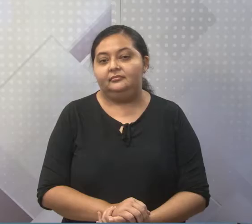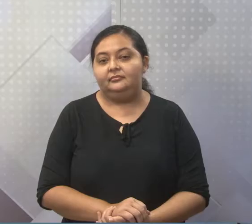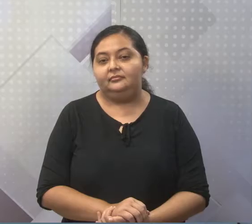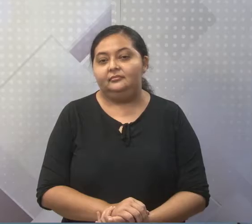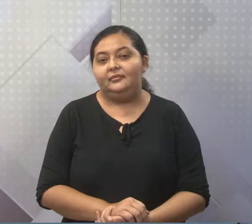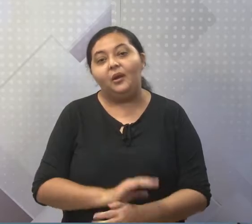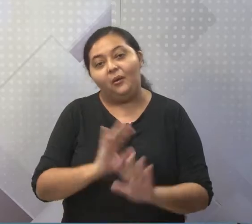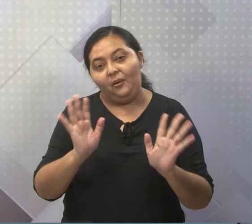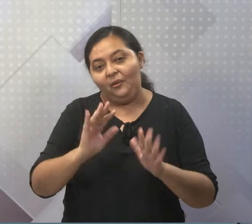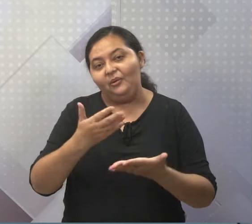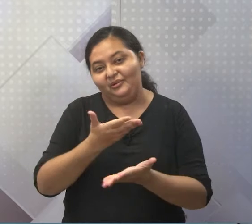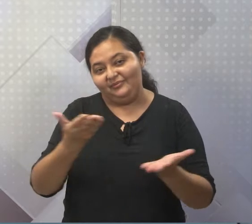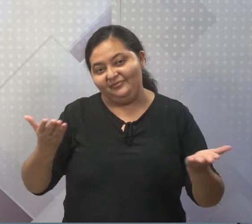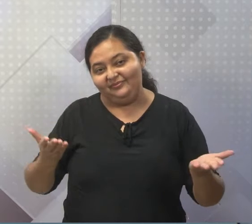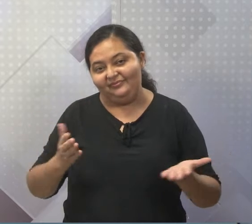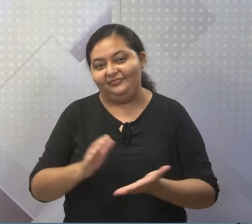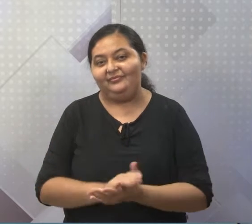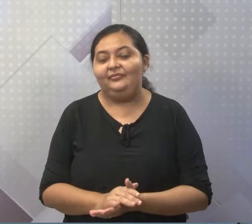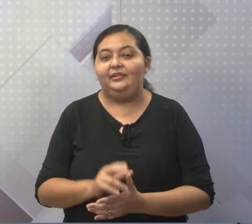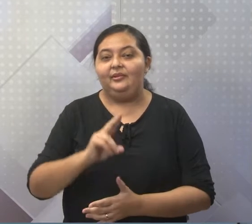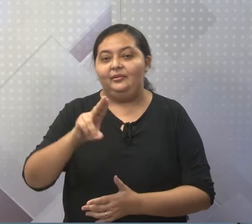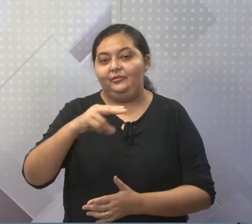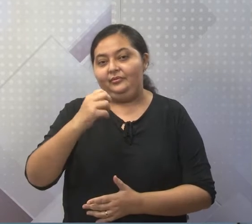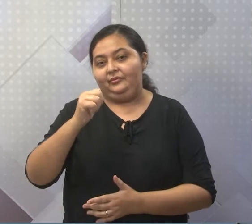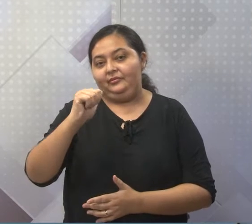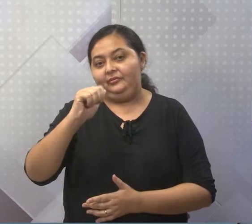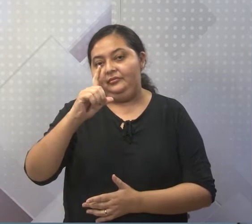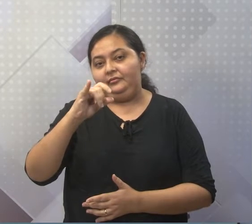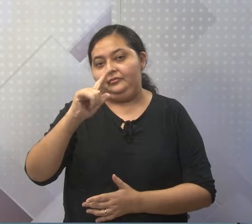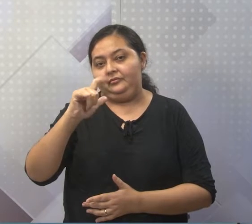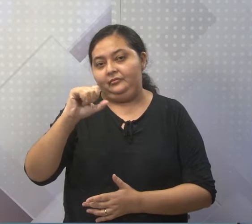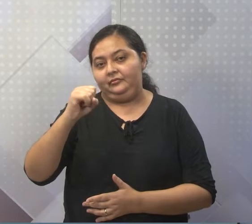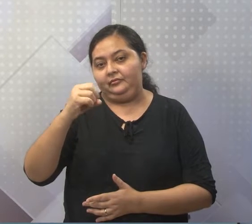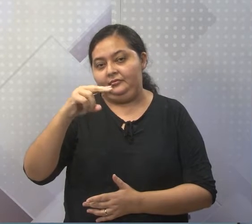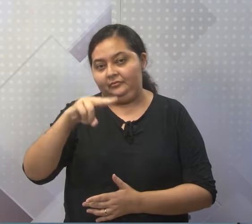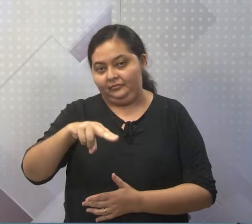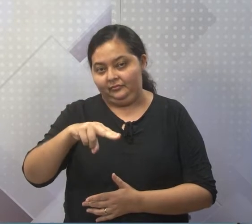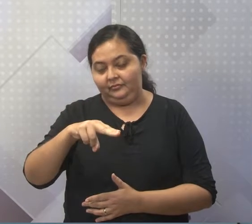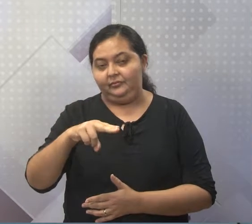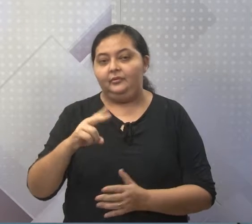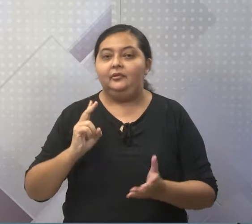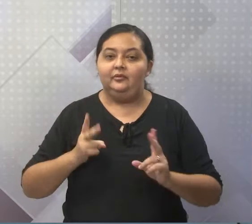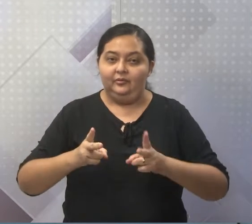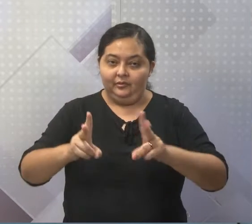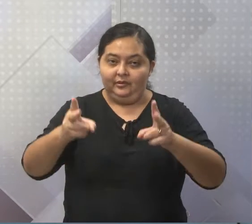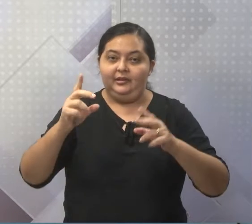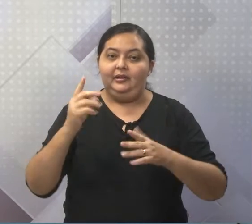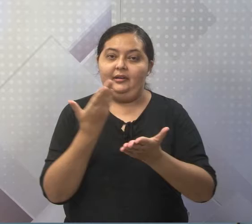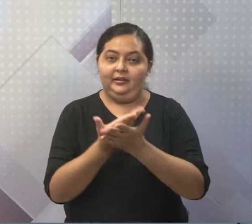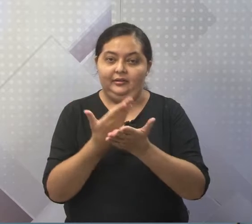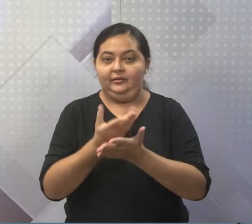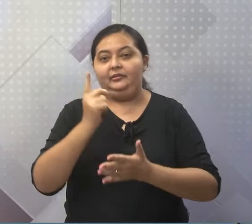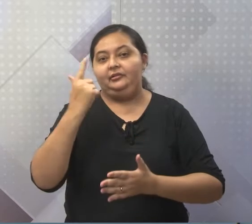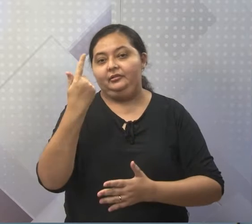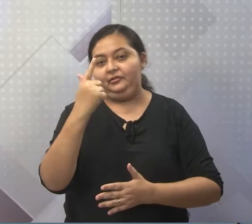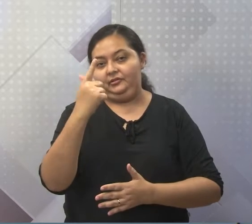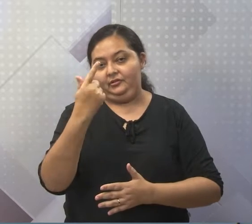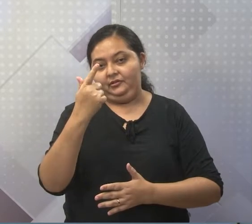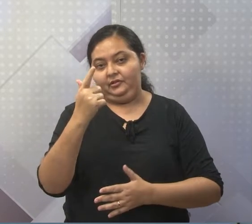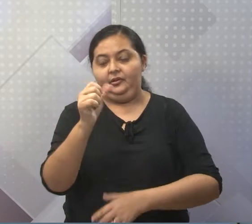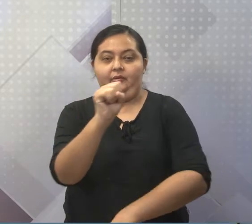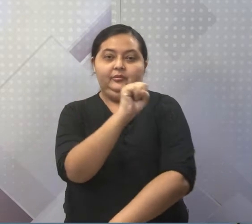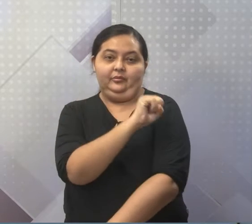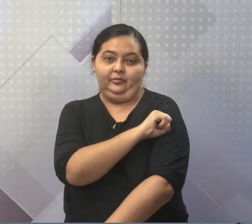o Olá pessoal me chamo Alisson aí caro e hoje vamos dar continuidade a aula de Geografia com